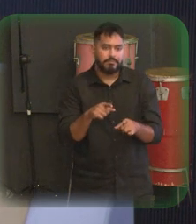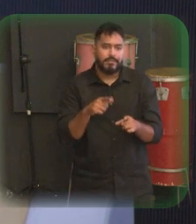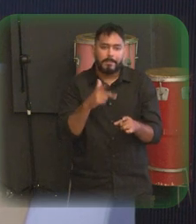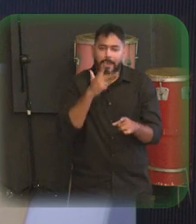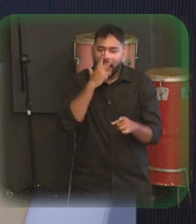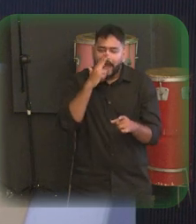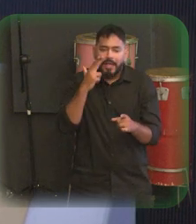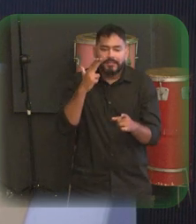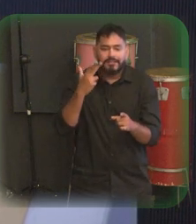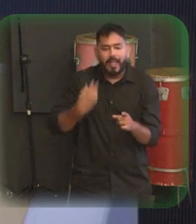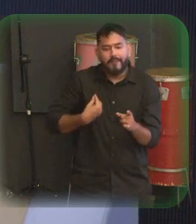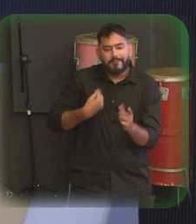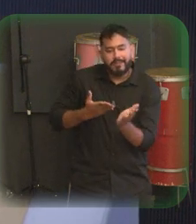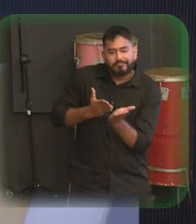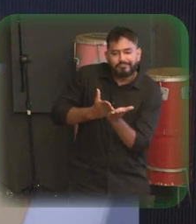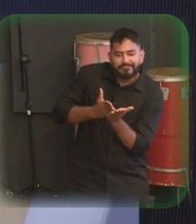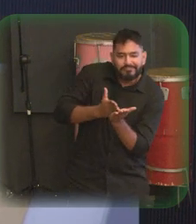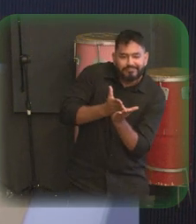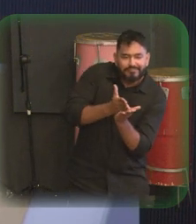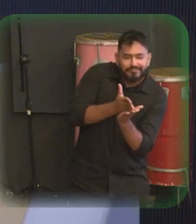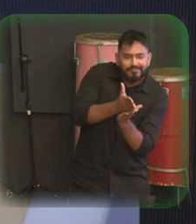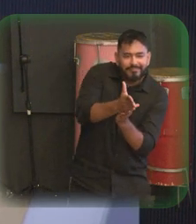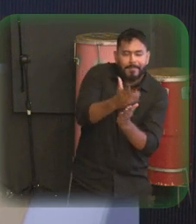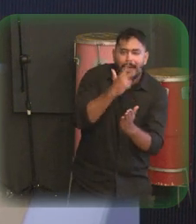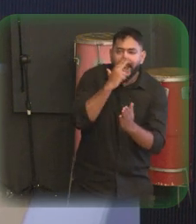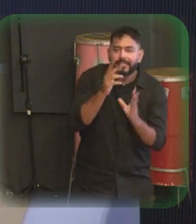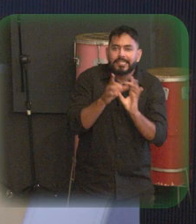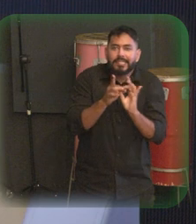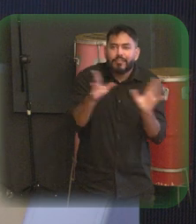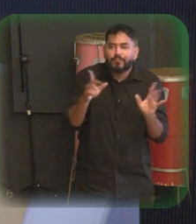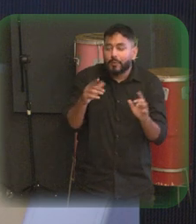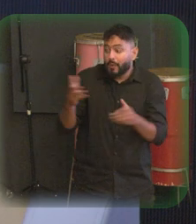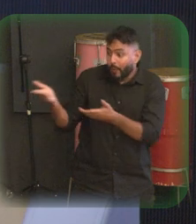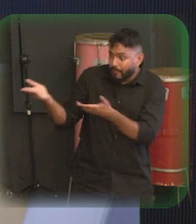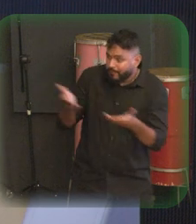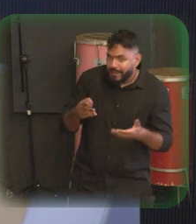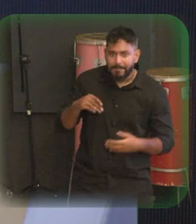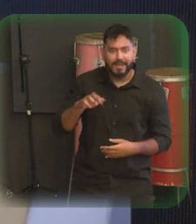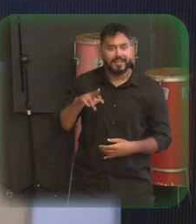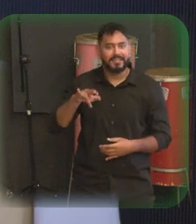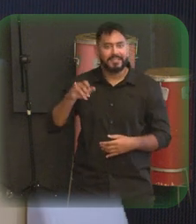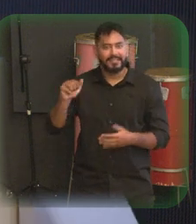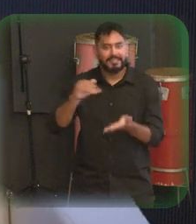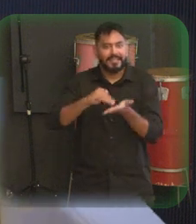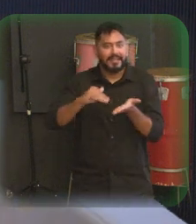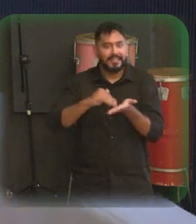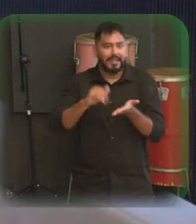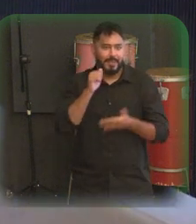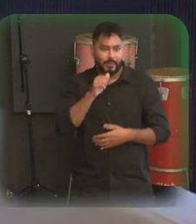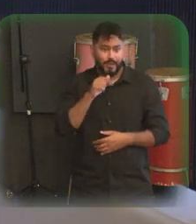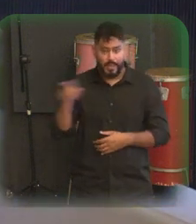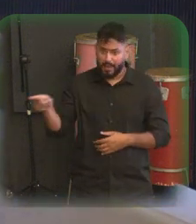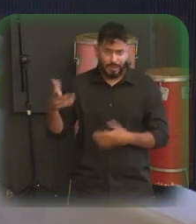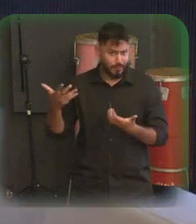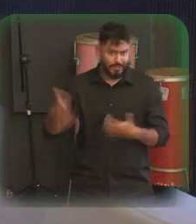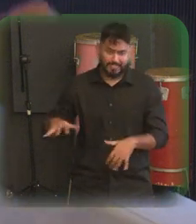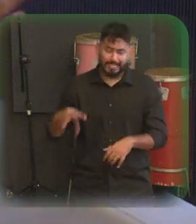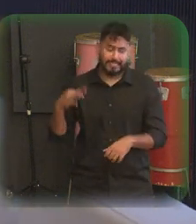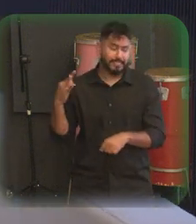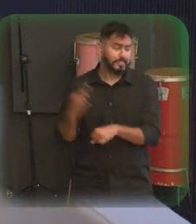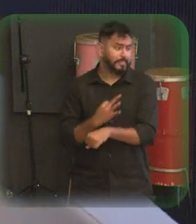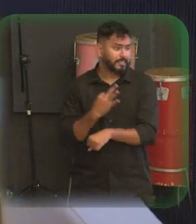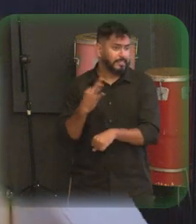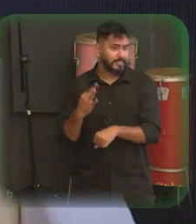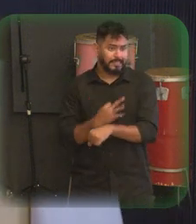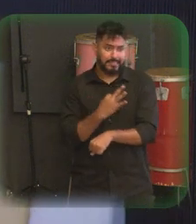permitiu que eu pudesse convidar a Mariana para ser secretária da Mulher do nosso Estado. E ela relutou. Ela não está